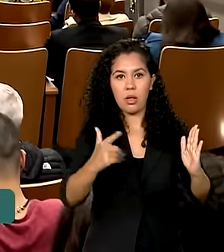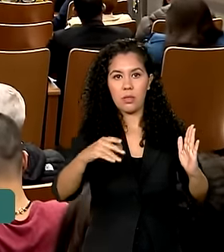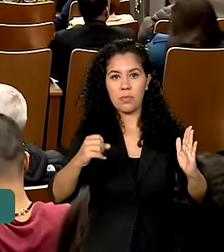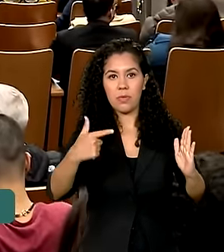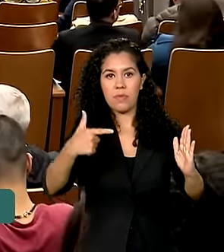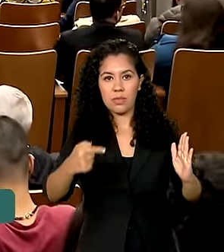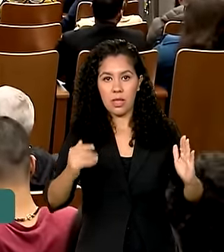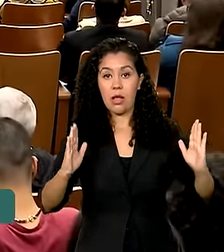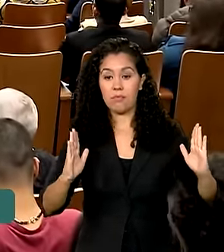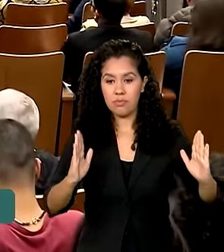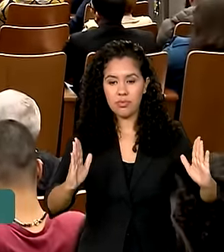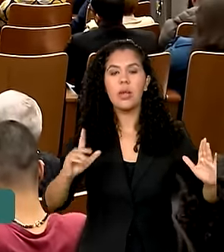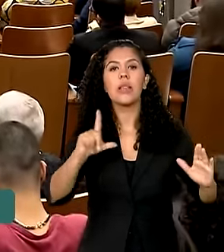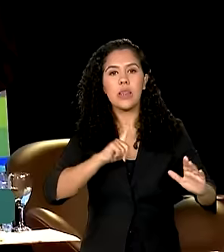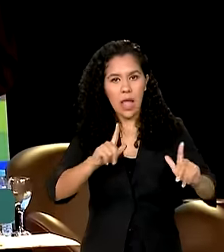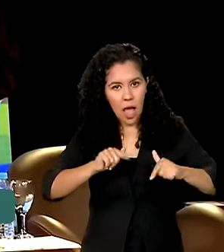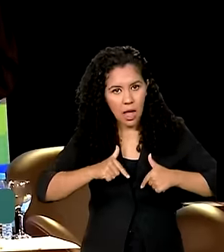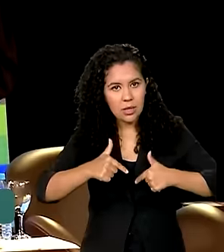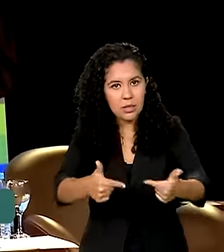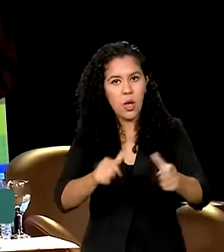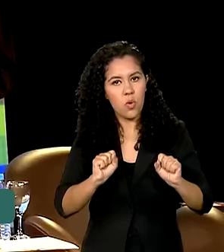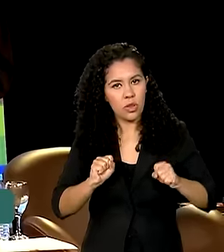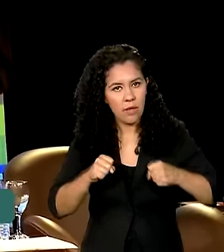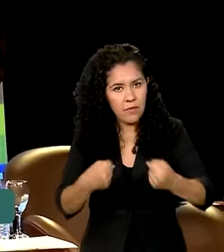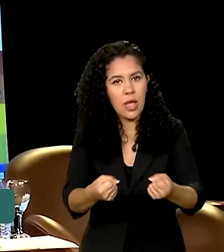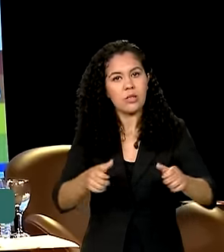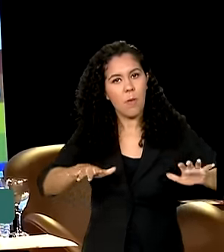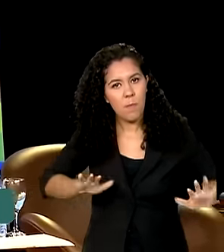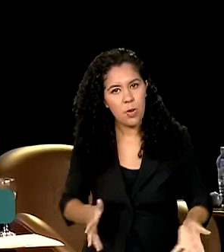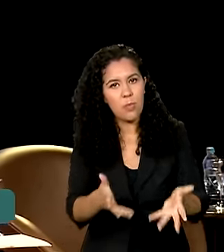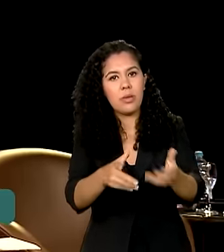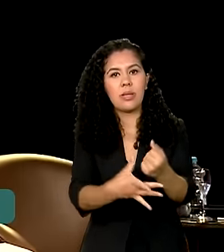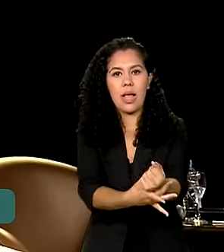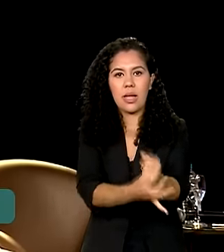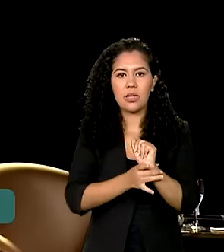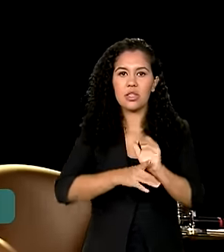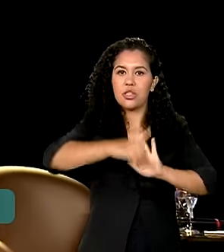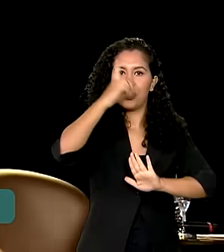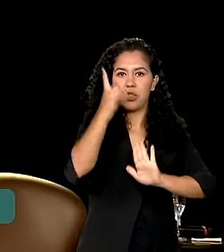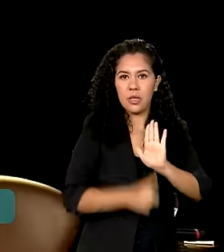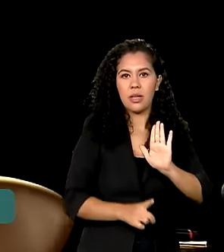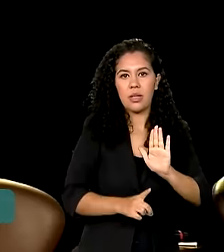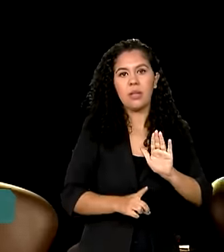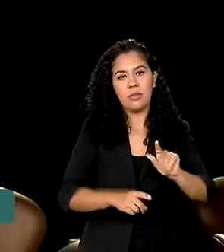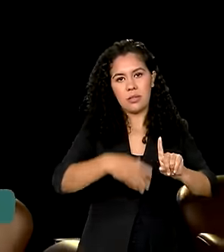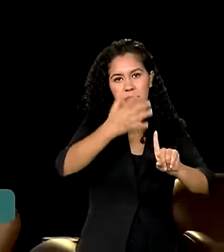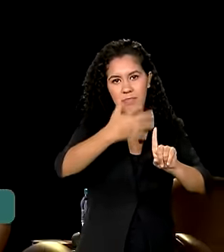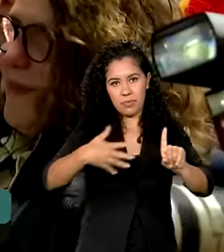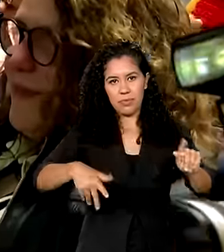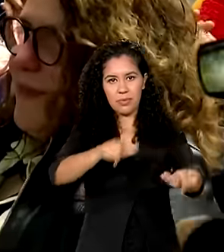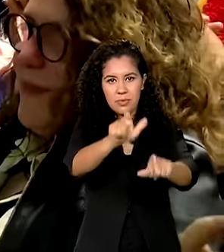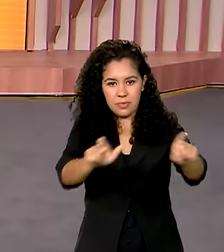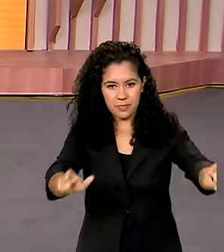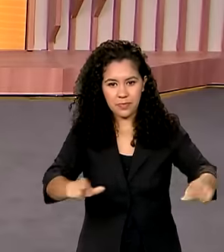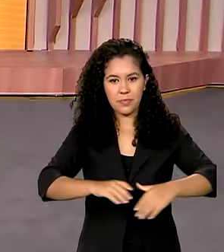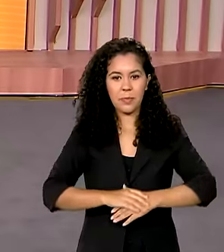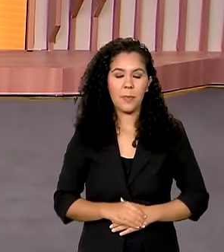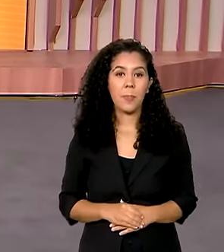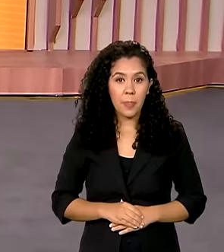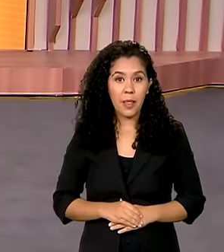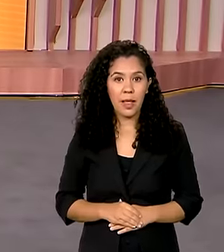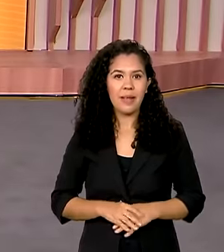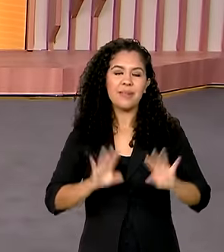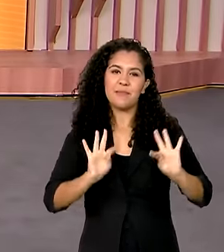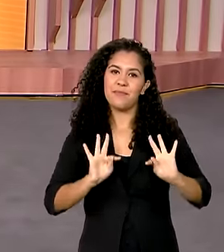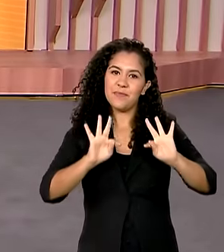específicas de defesa, promoção e garantia dos direitos dessas pessoas. E o